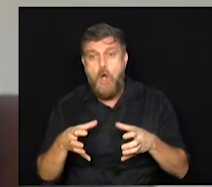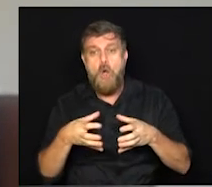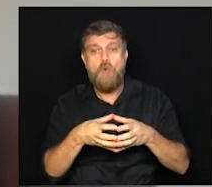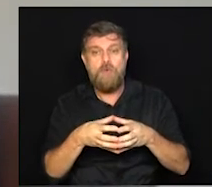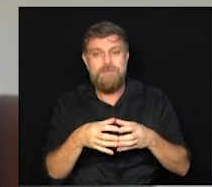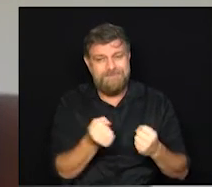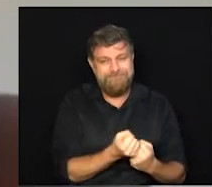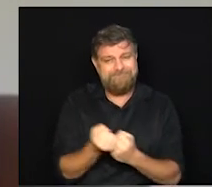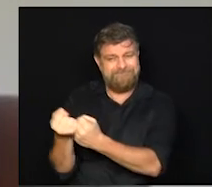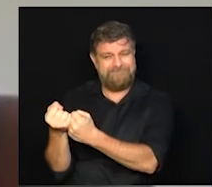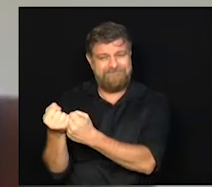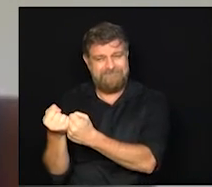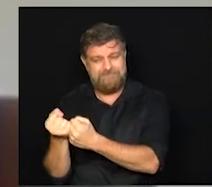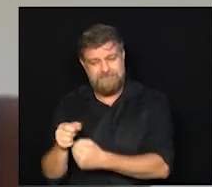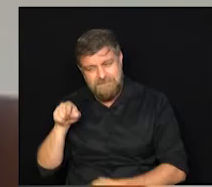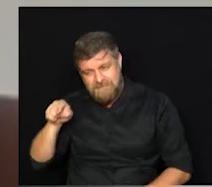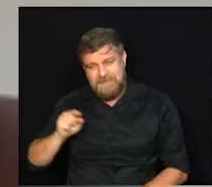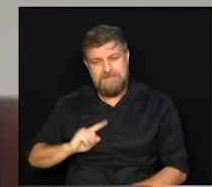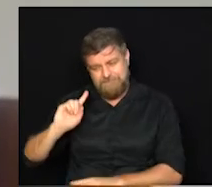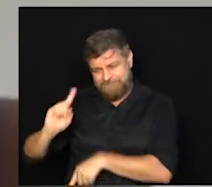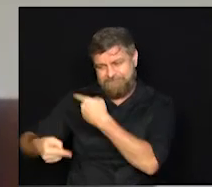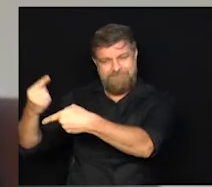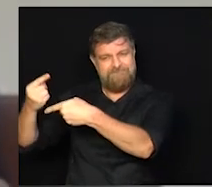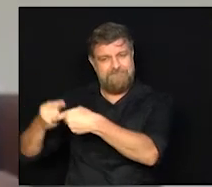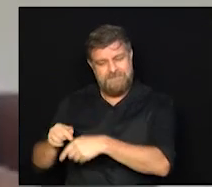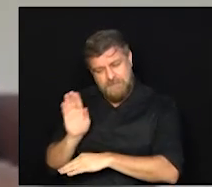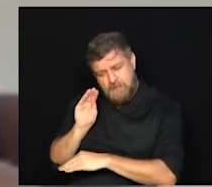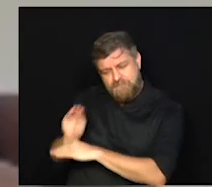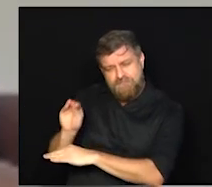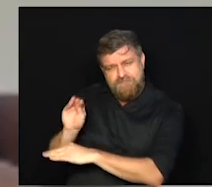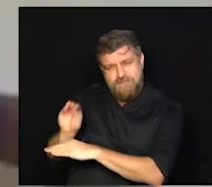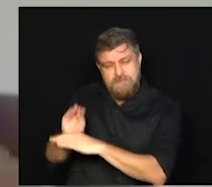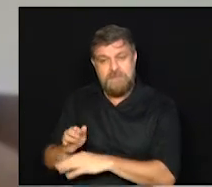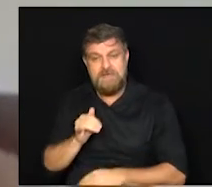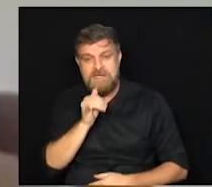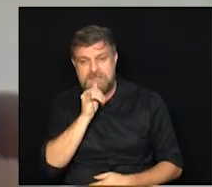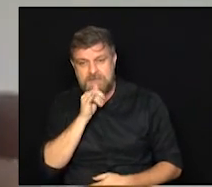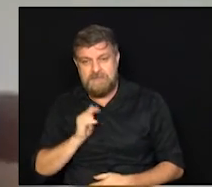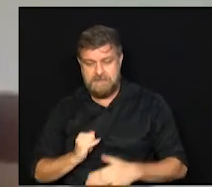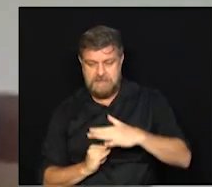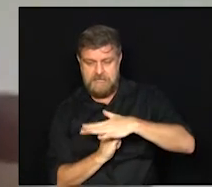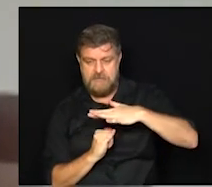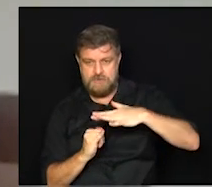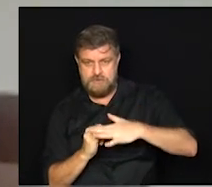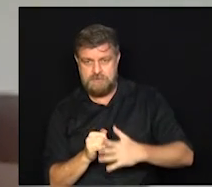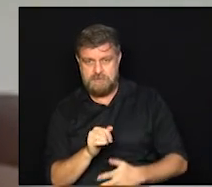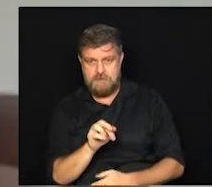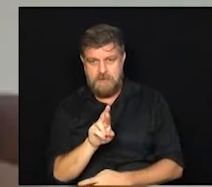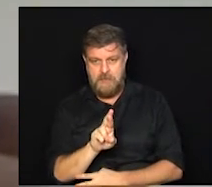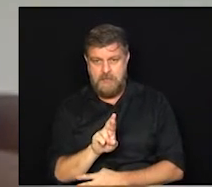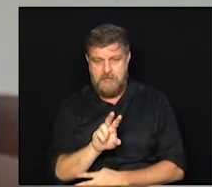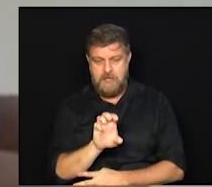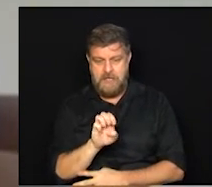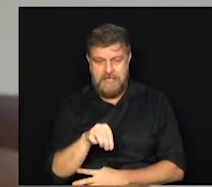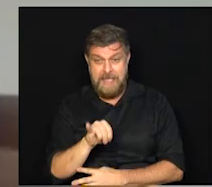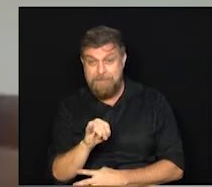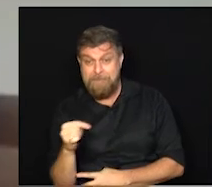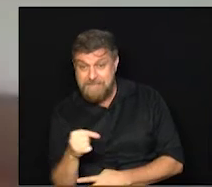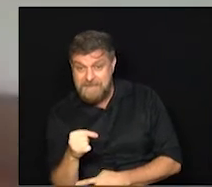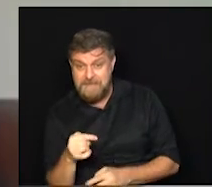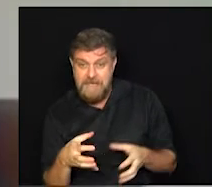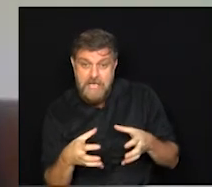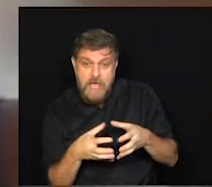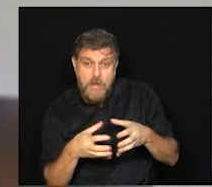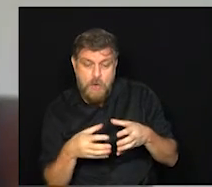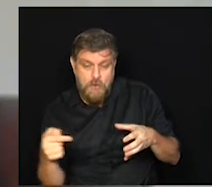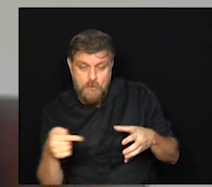acho que é isso que faz uma grande diferença, né? Por exemplo, tem o Remi, da Malu, que são mães que eu